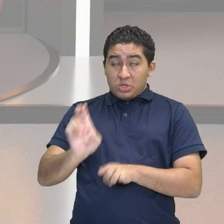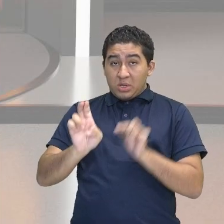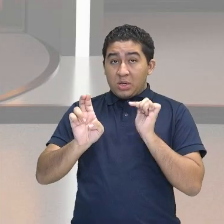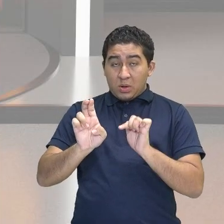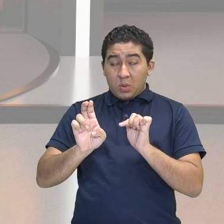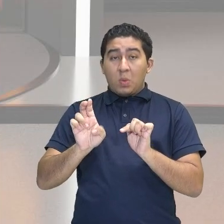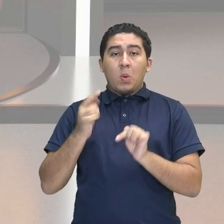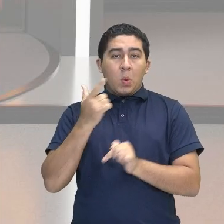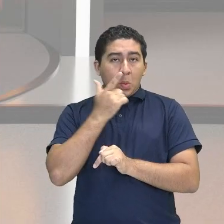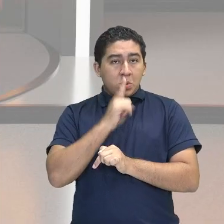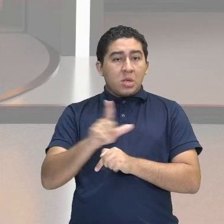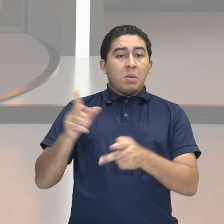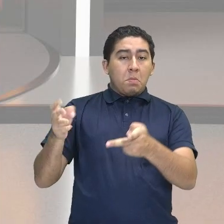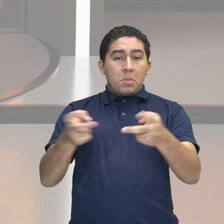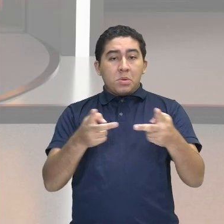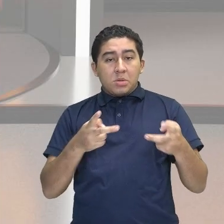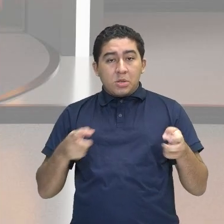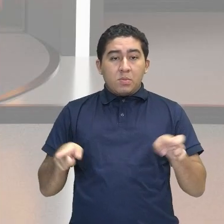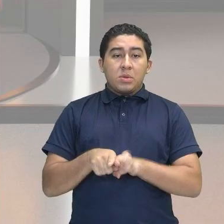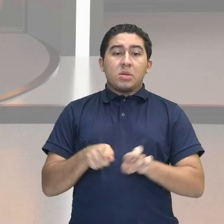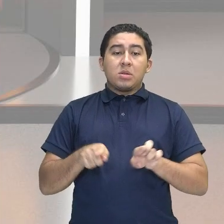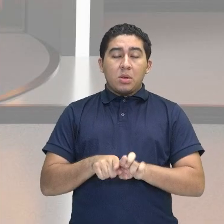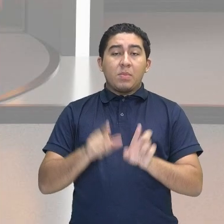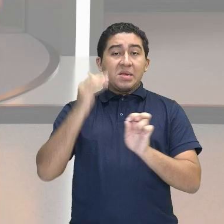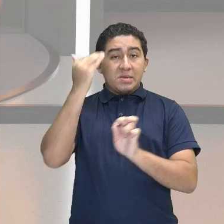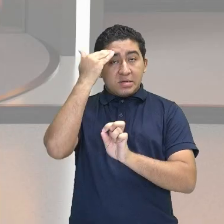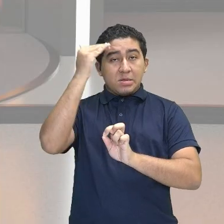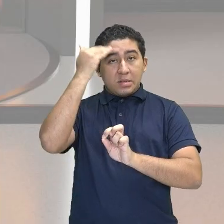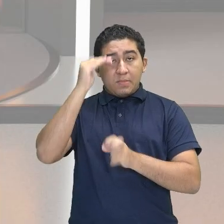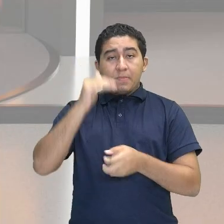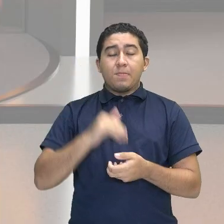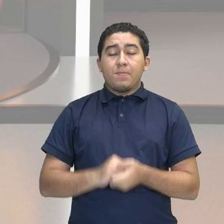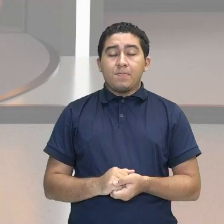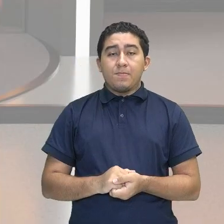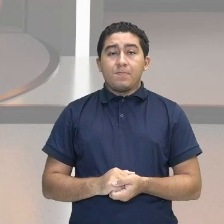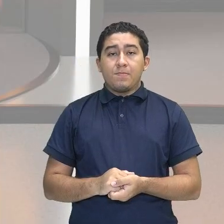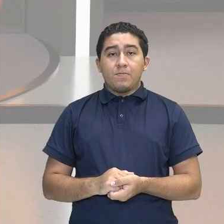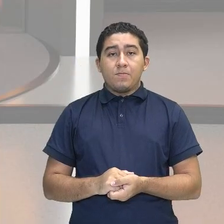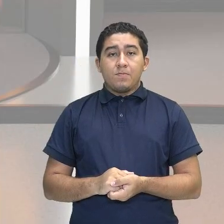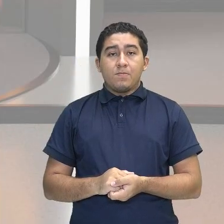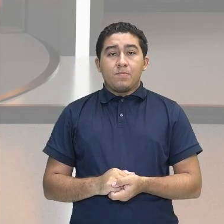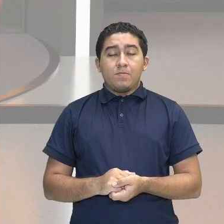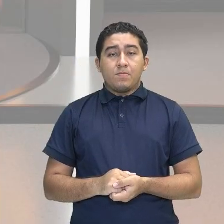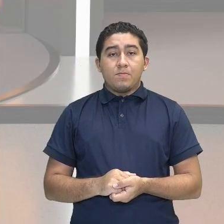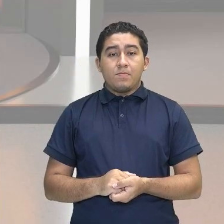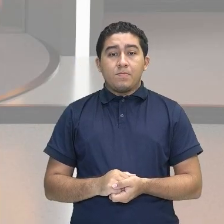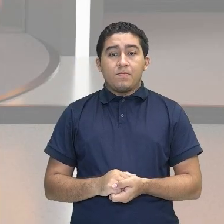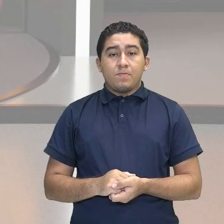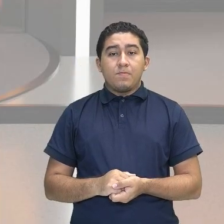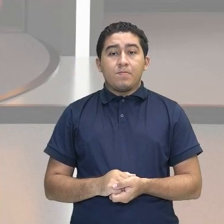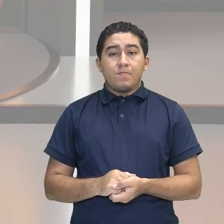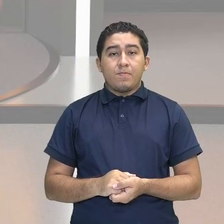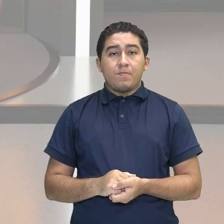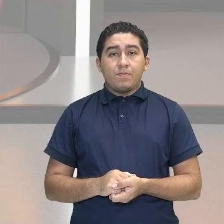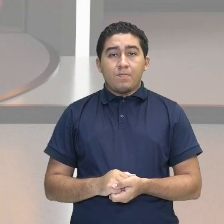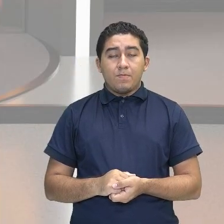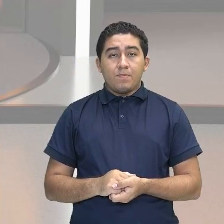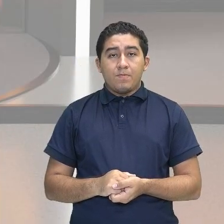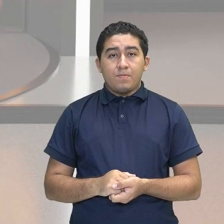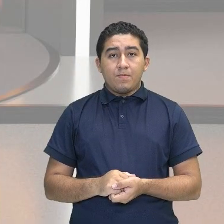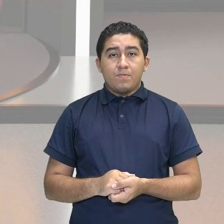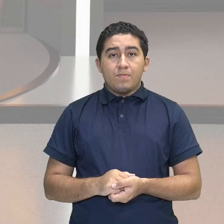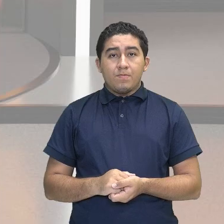conseguem captar, eles conseguem perceber e conseguem interpretar, né? Então, cada um de